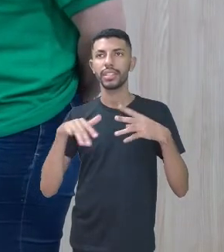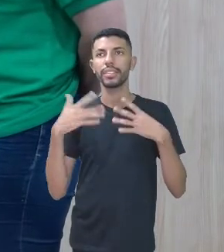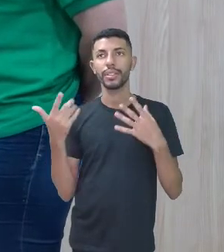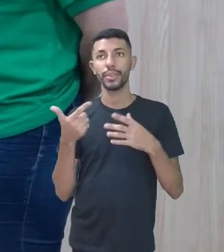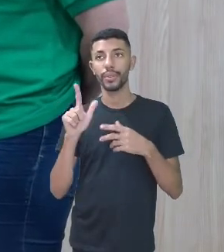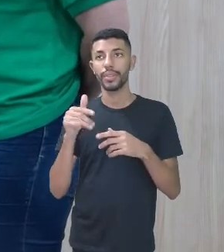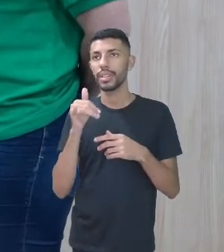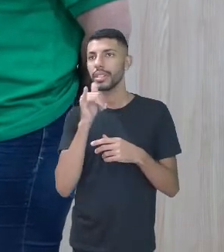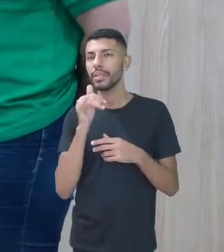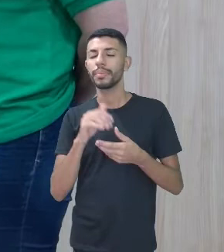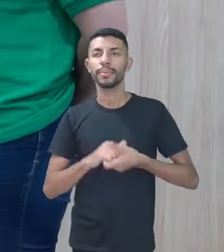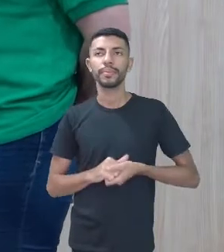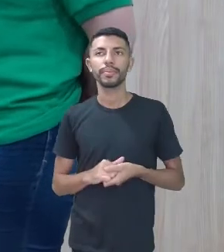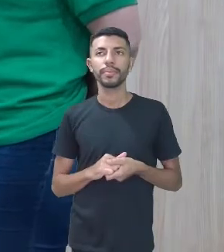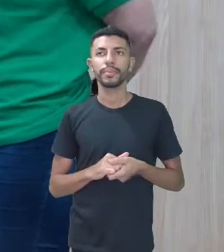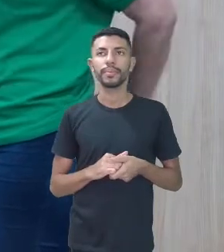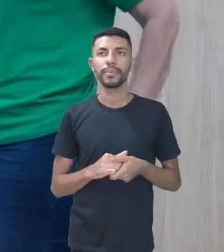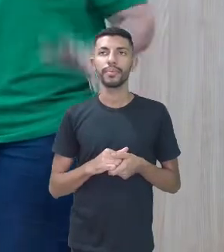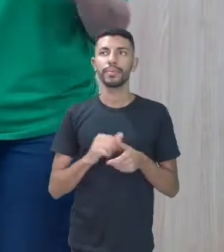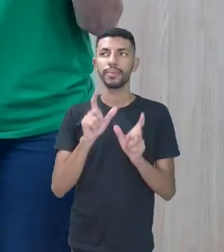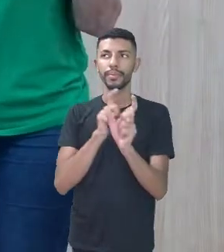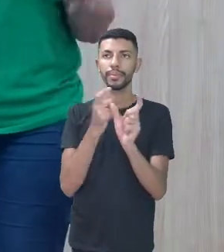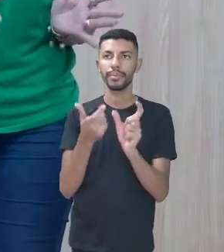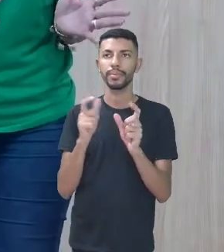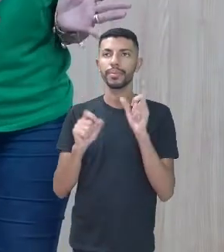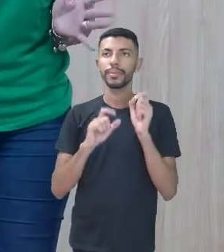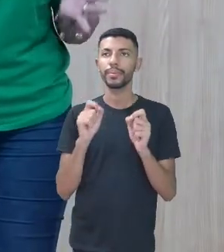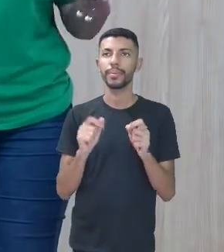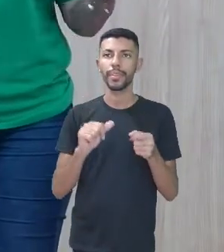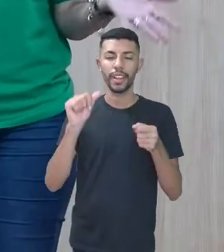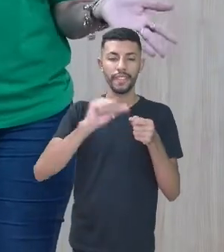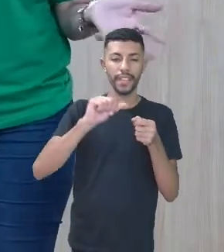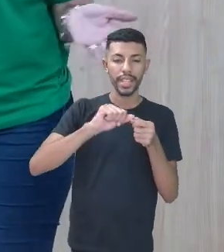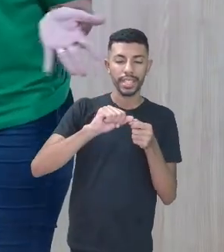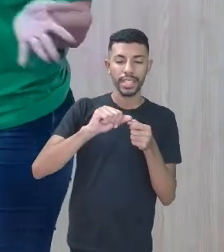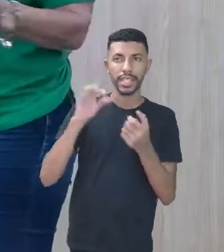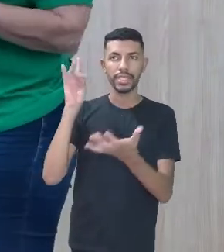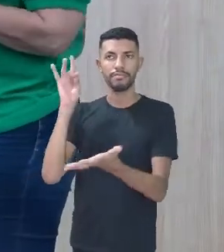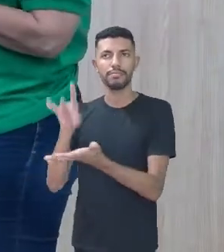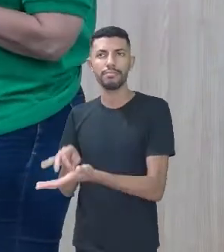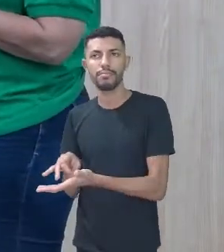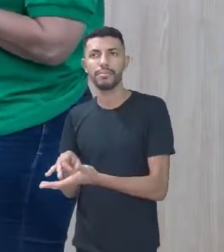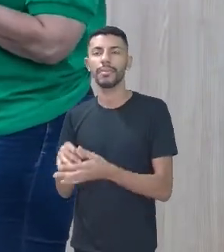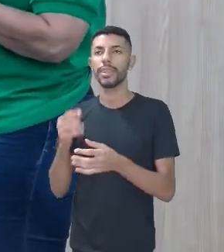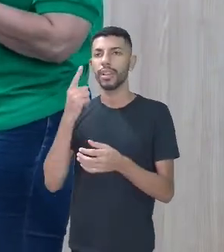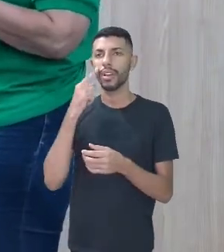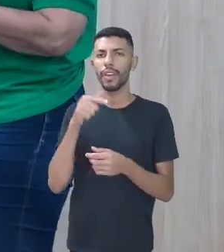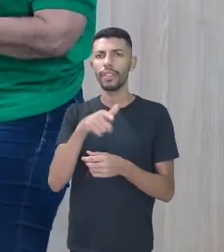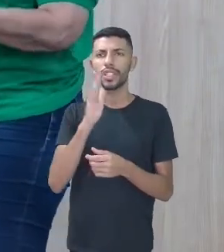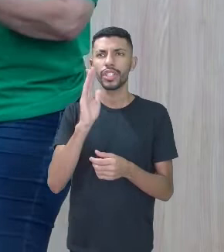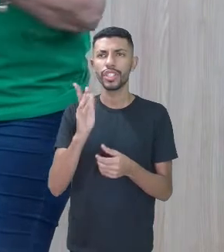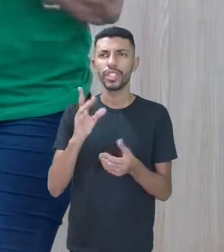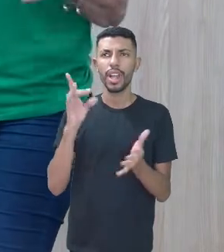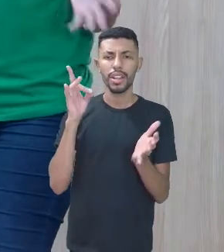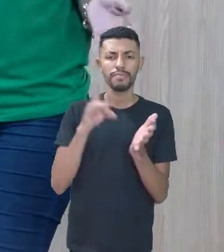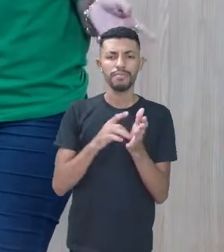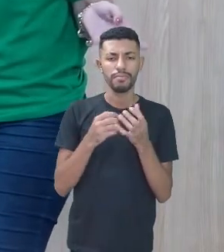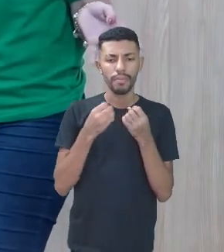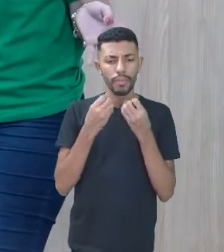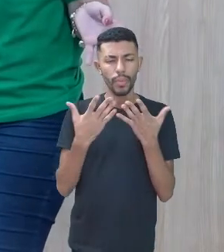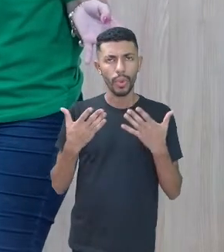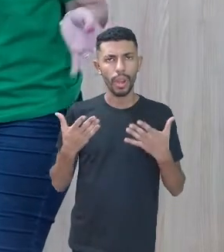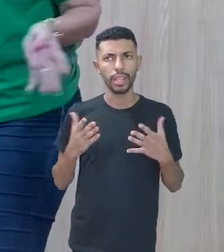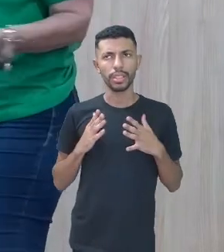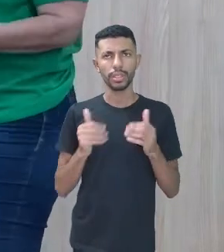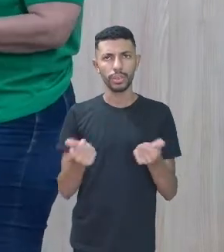exemplo. Palavras sinônimas. Fazer e realizar. Você já realizou uma boa ação